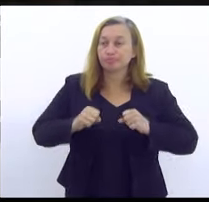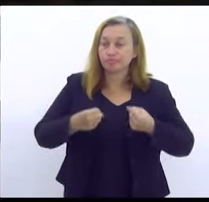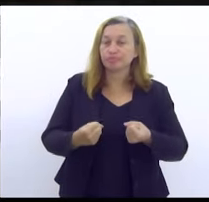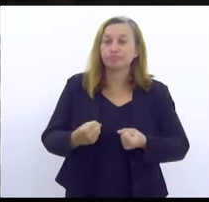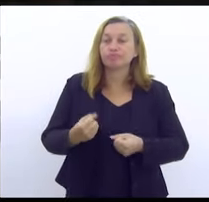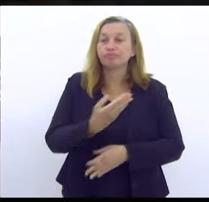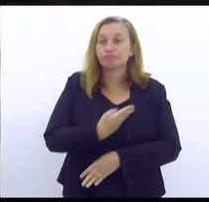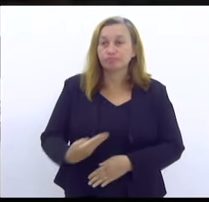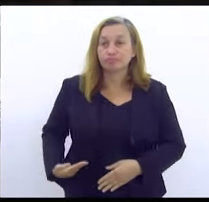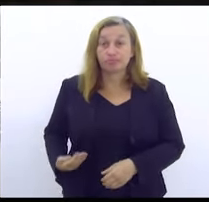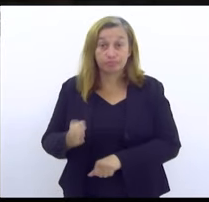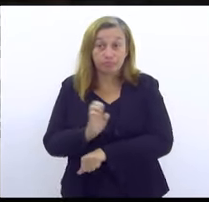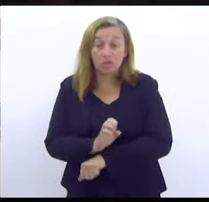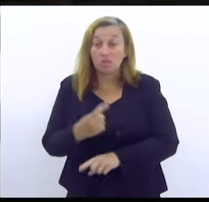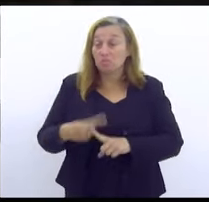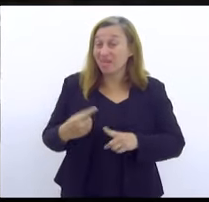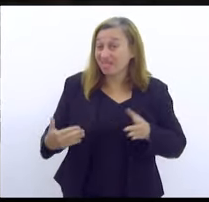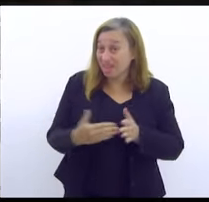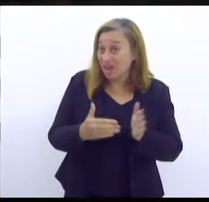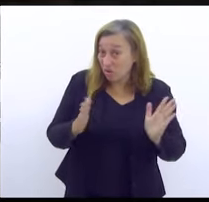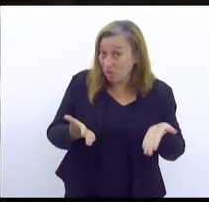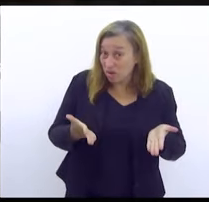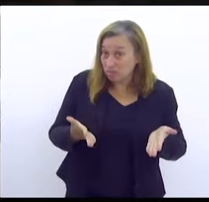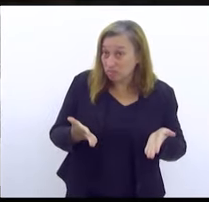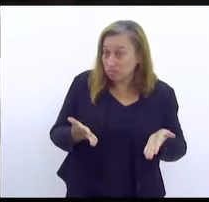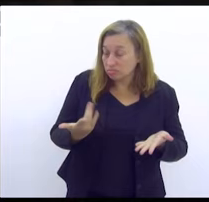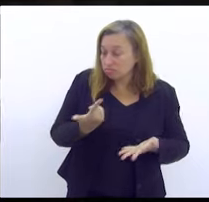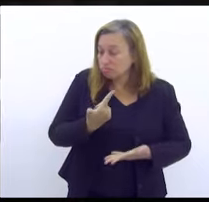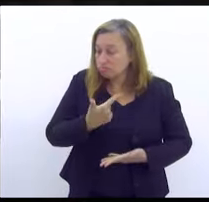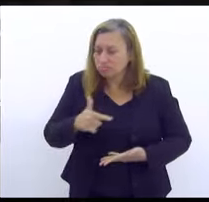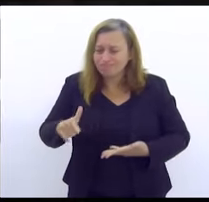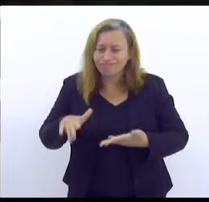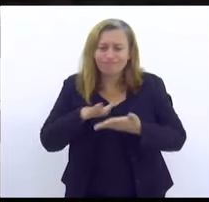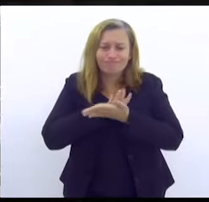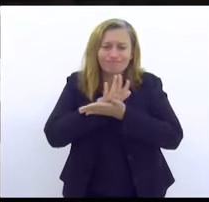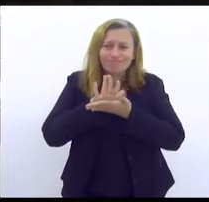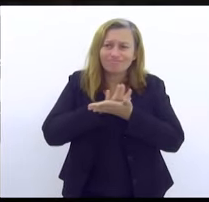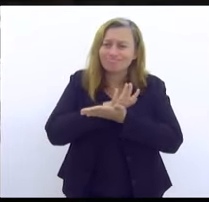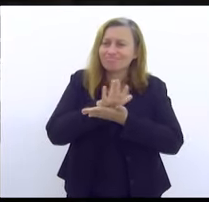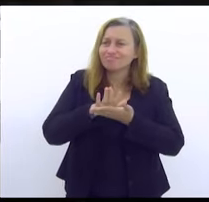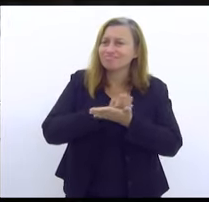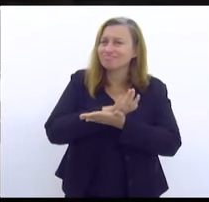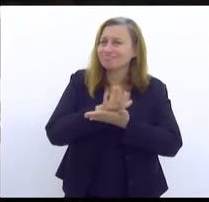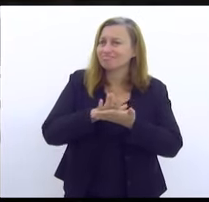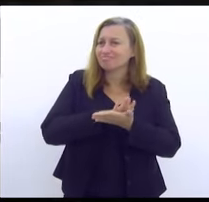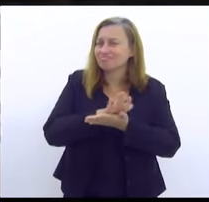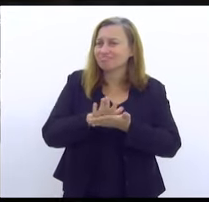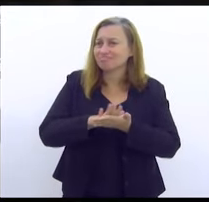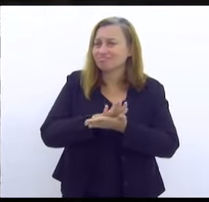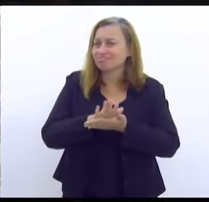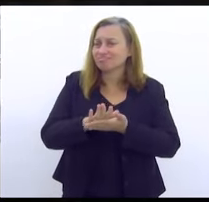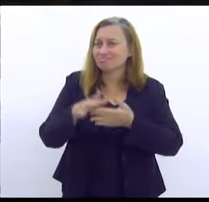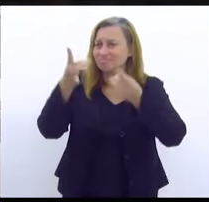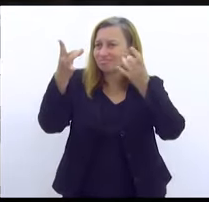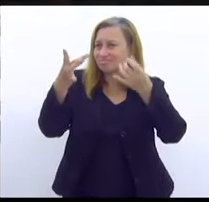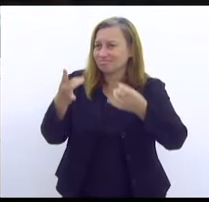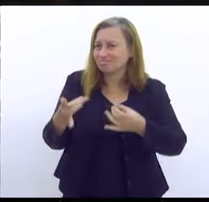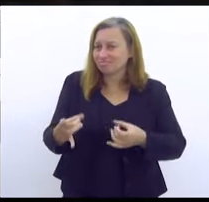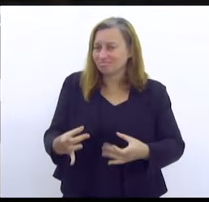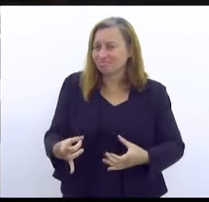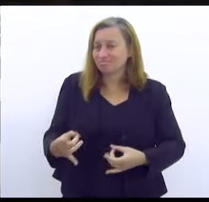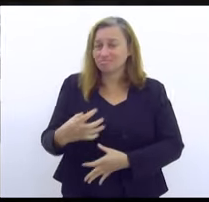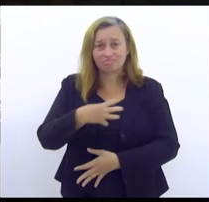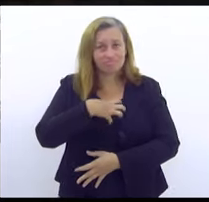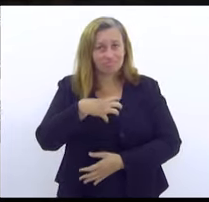governo do Estado. Porque até agora não houve qualquer sinal de definição nesse